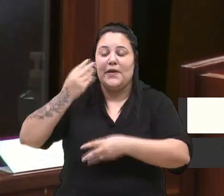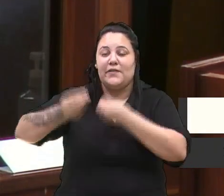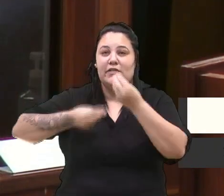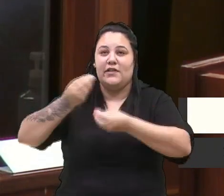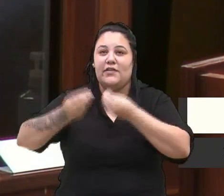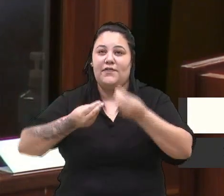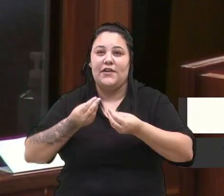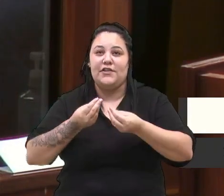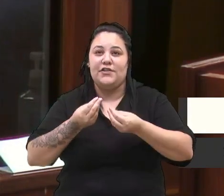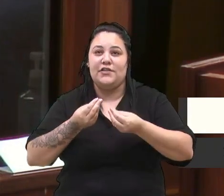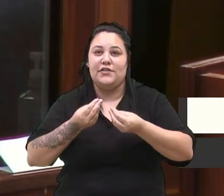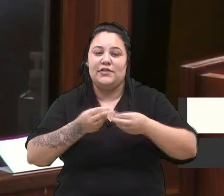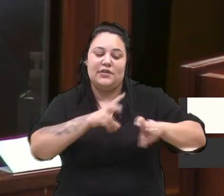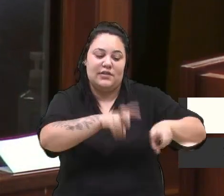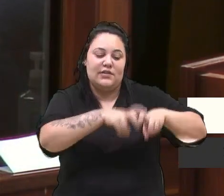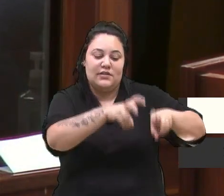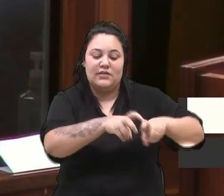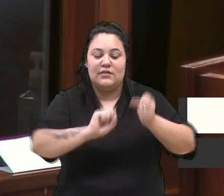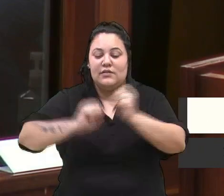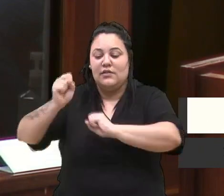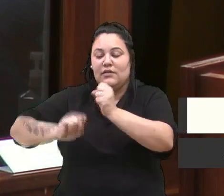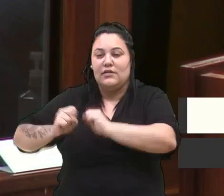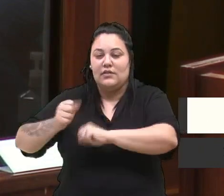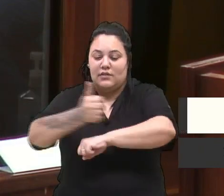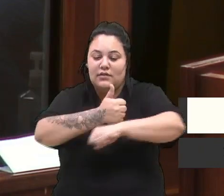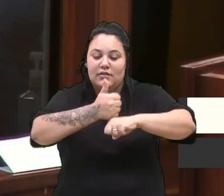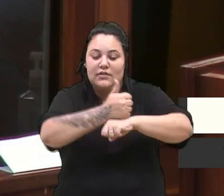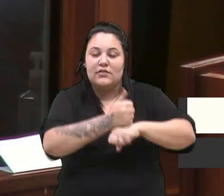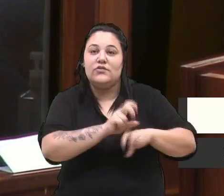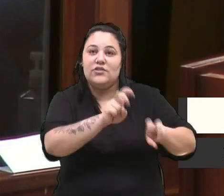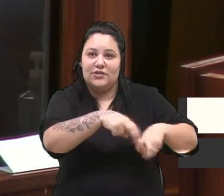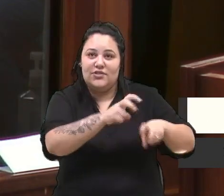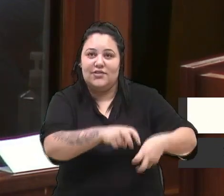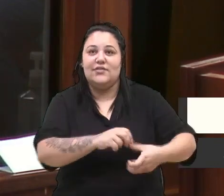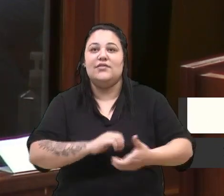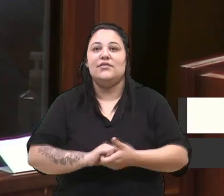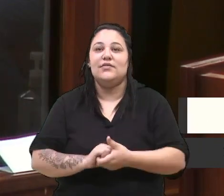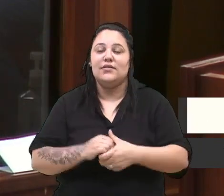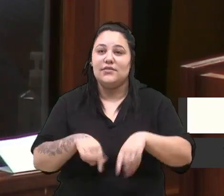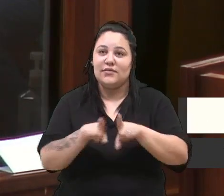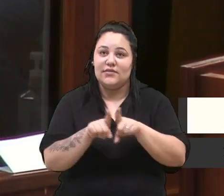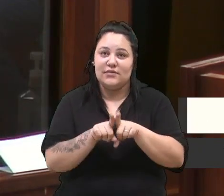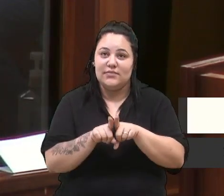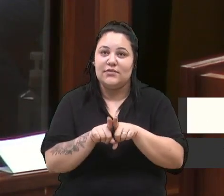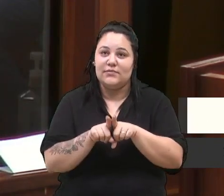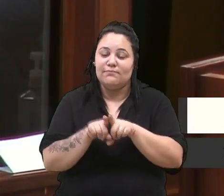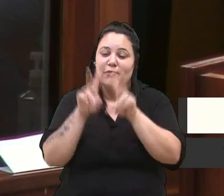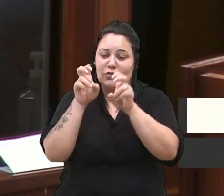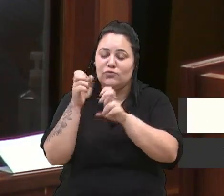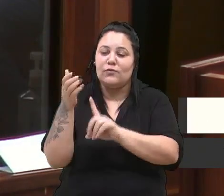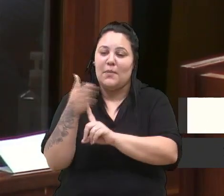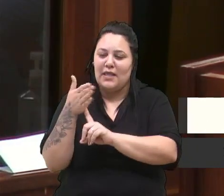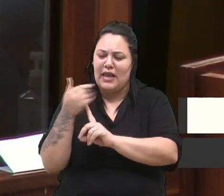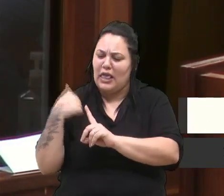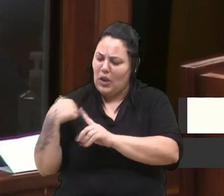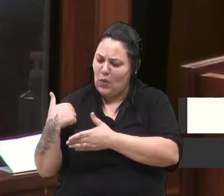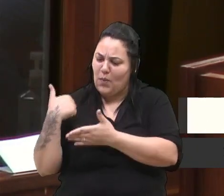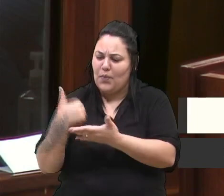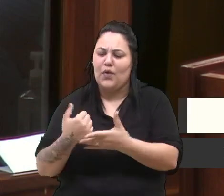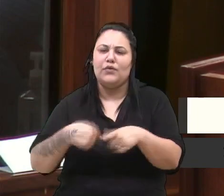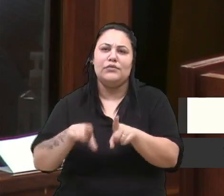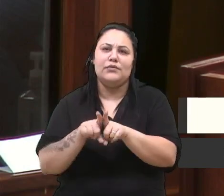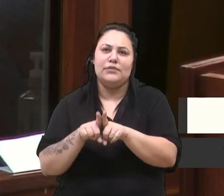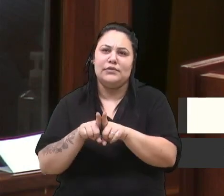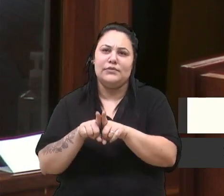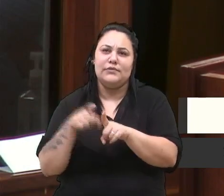nosso agronegócio, para o nosso agricultor. É uma bandeira que eu venho lutando não desde quando me elegi,